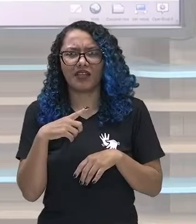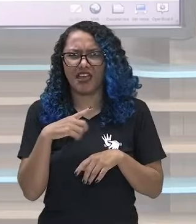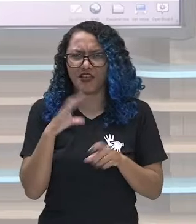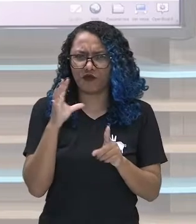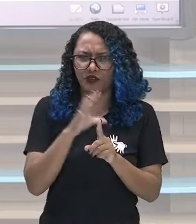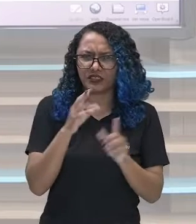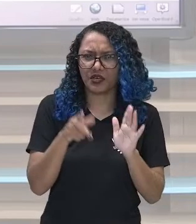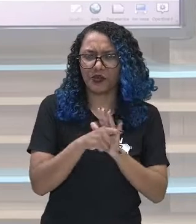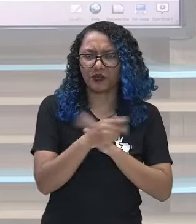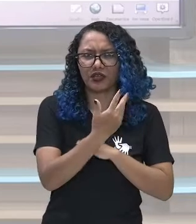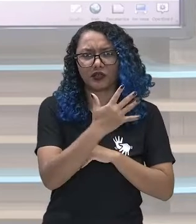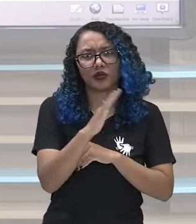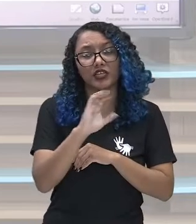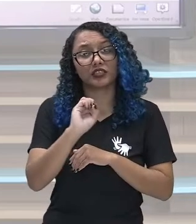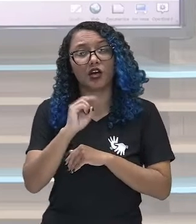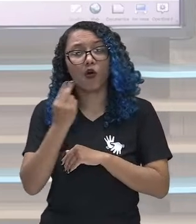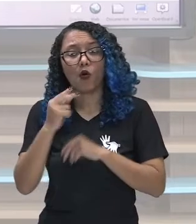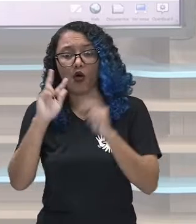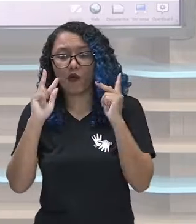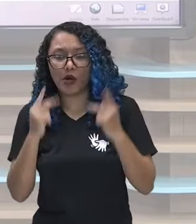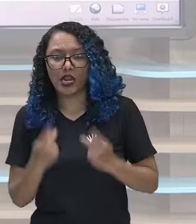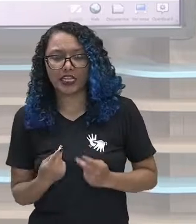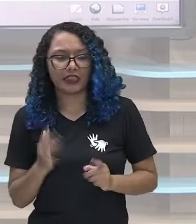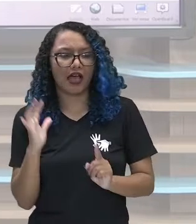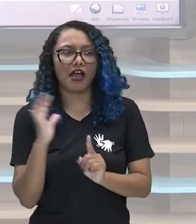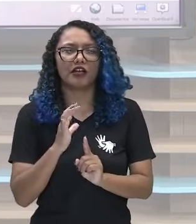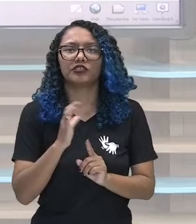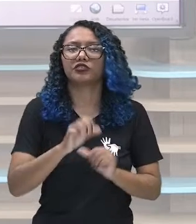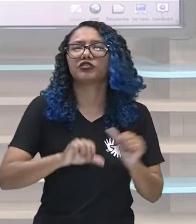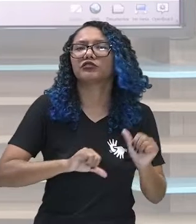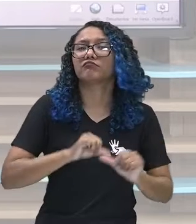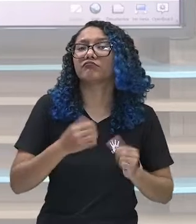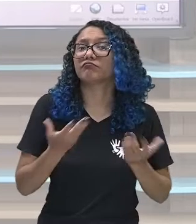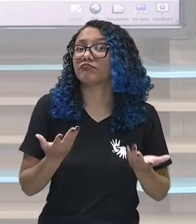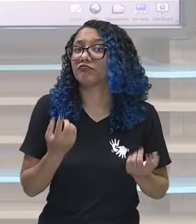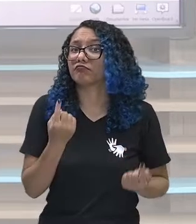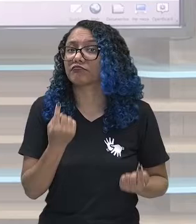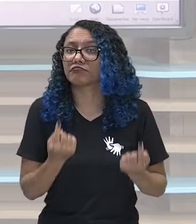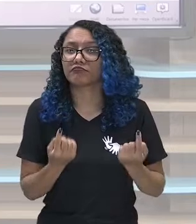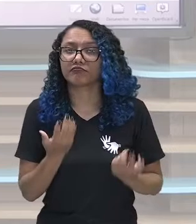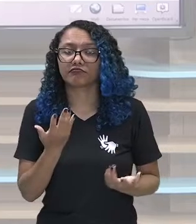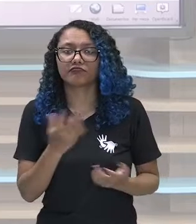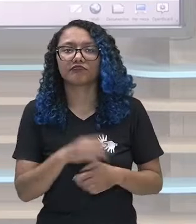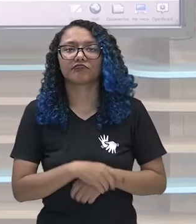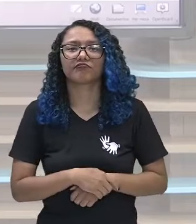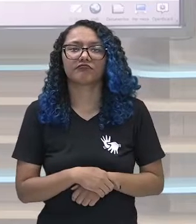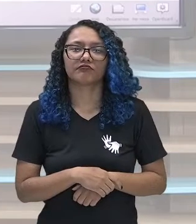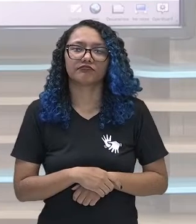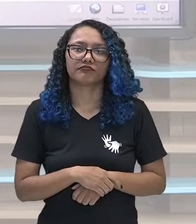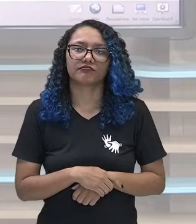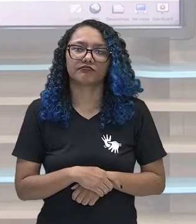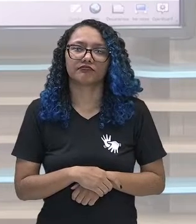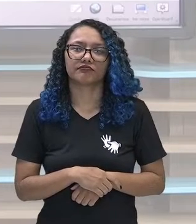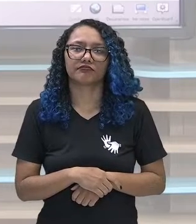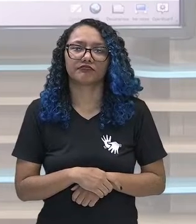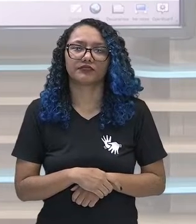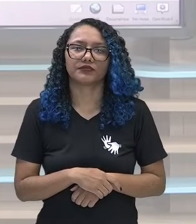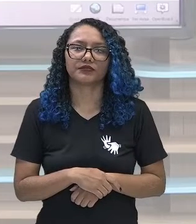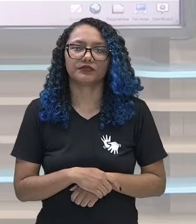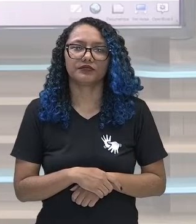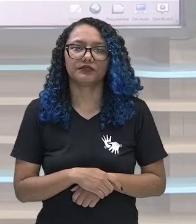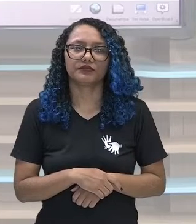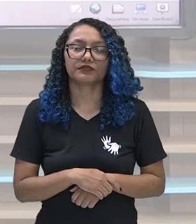foi o homem que modificou aquela paisagem. Então, inserir tudo isso, e aí nós temos um